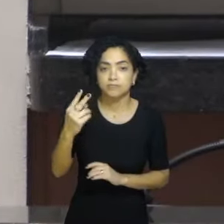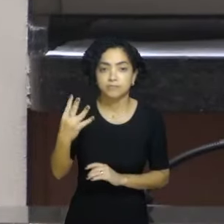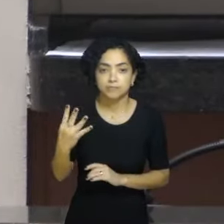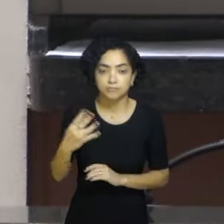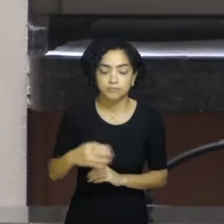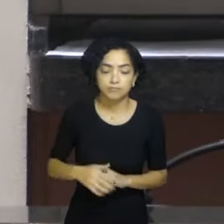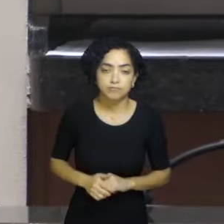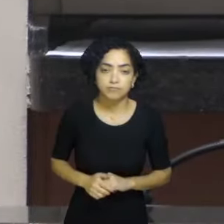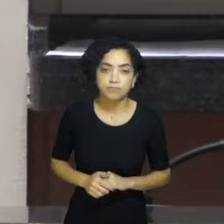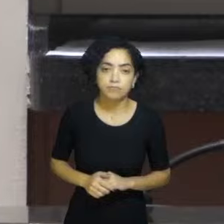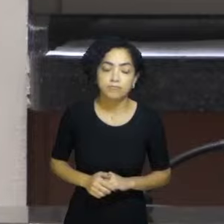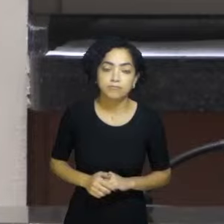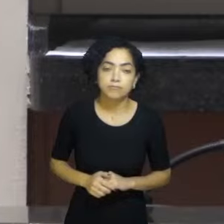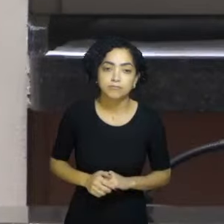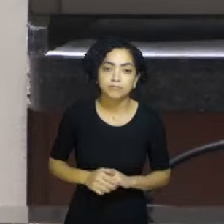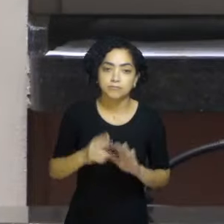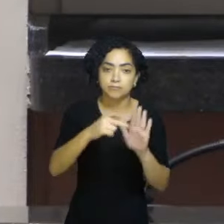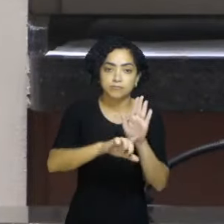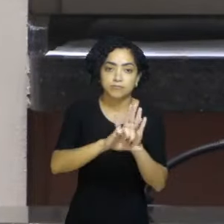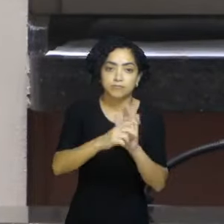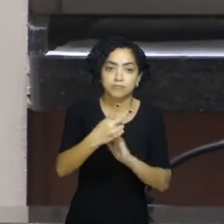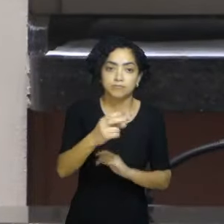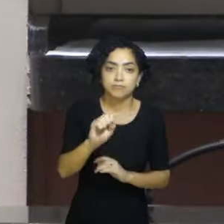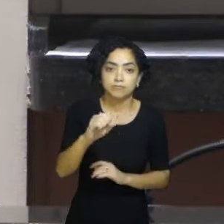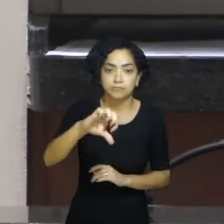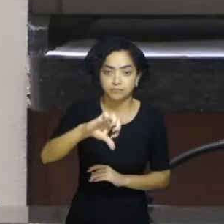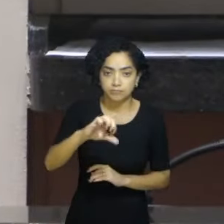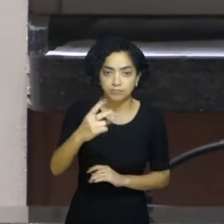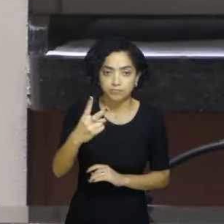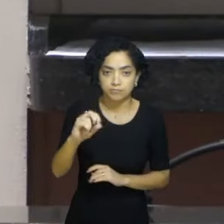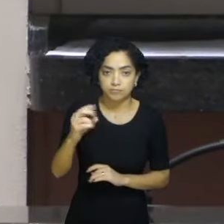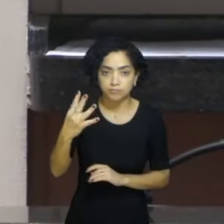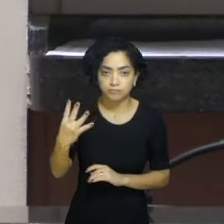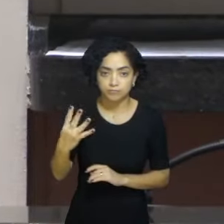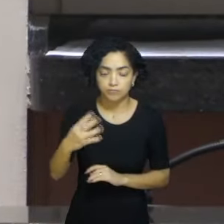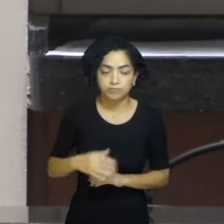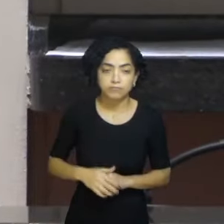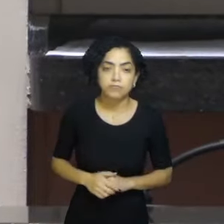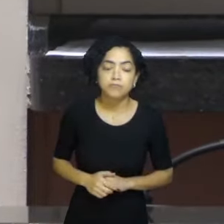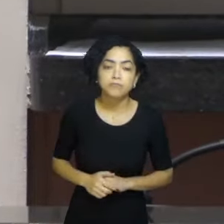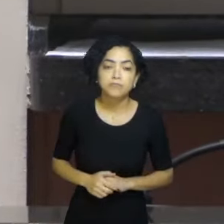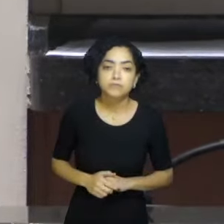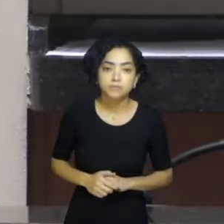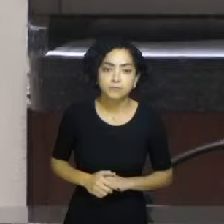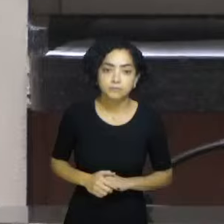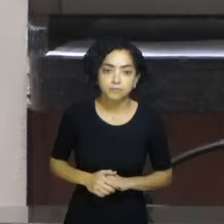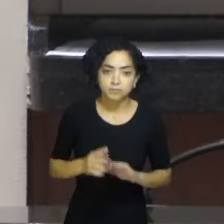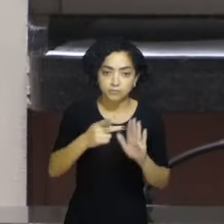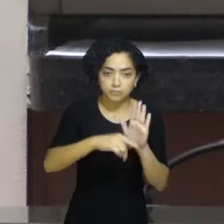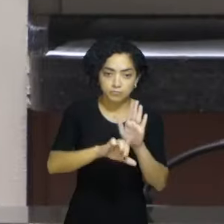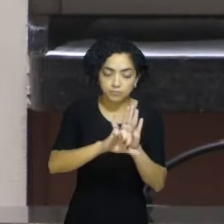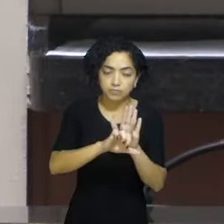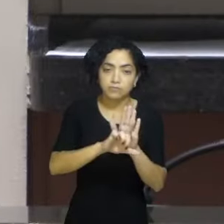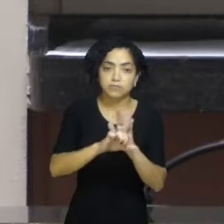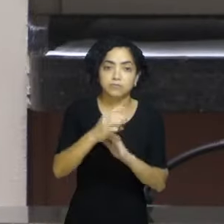Jair Mioto. Projeto de Lei 289/2024, autoria deputado Marcos da Rosa. Projeto de